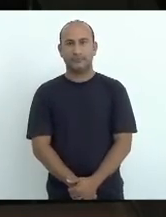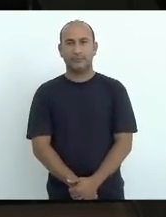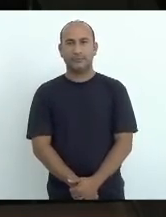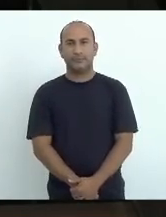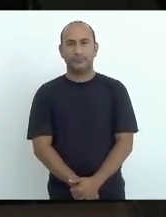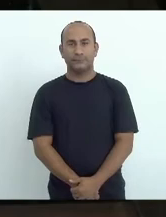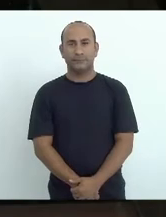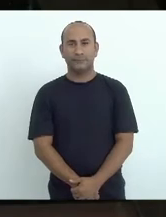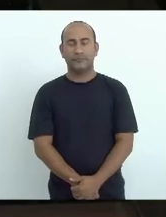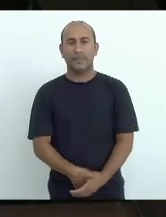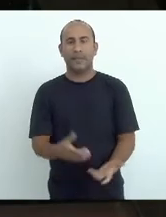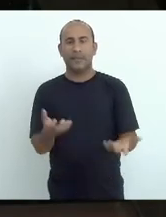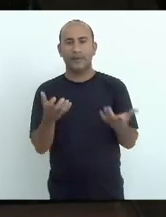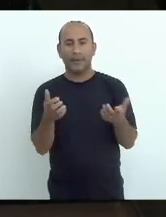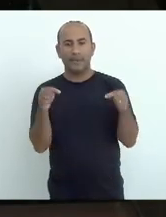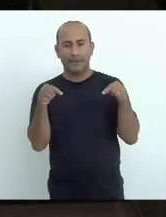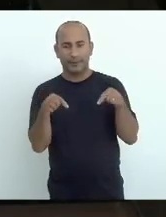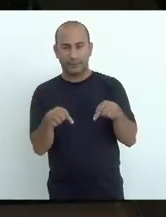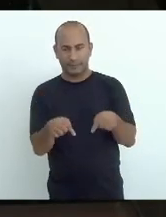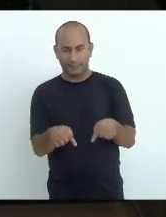reverberar